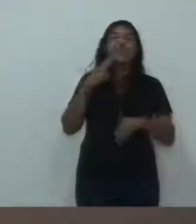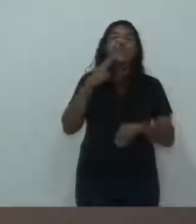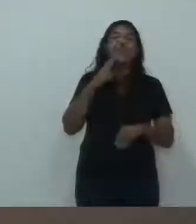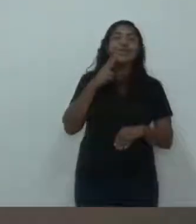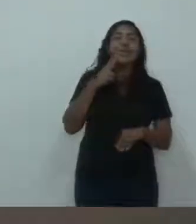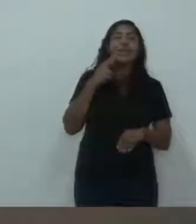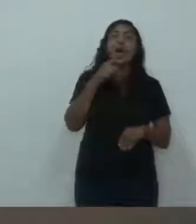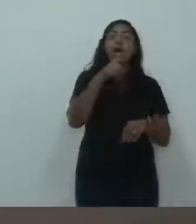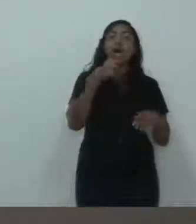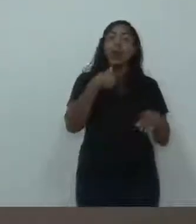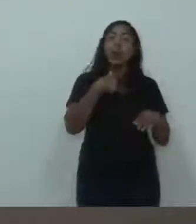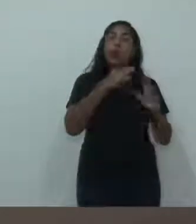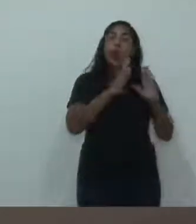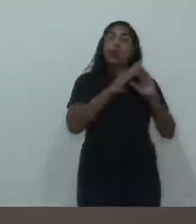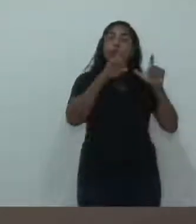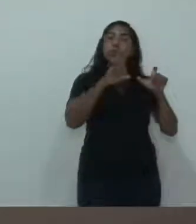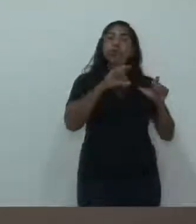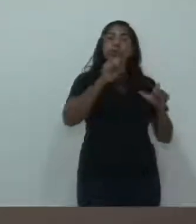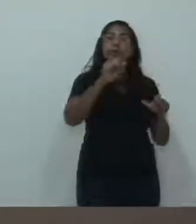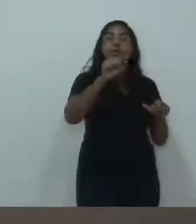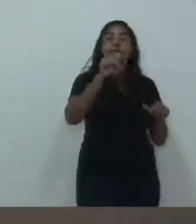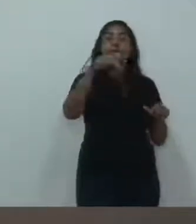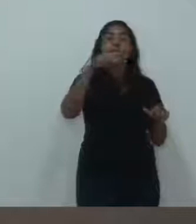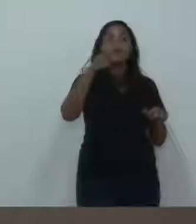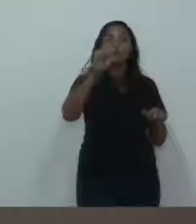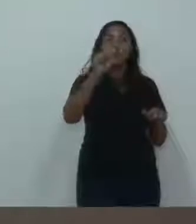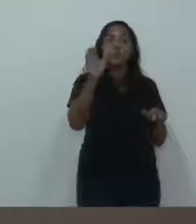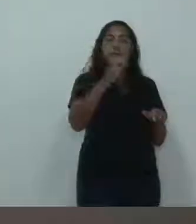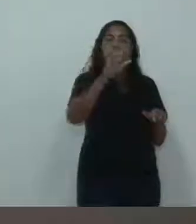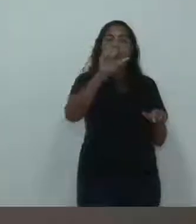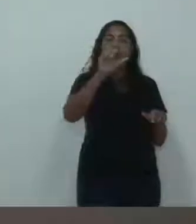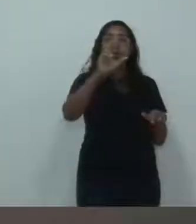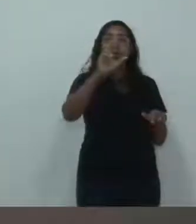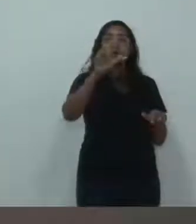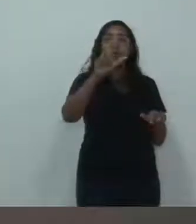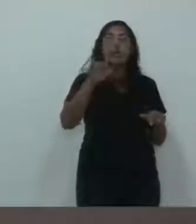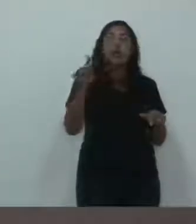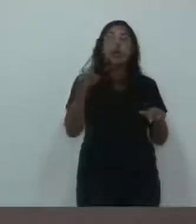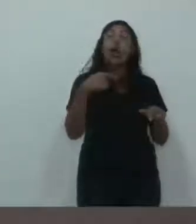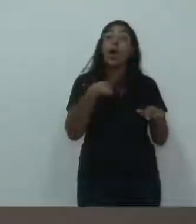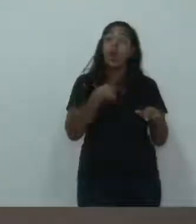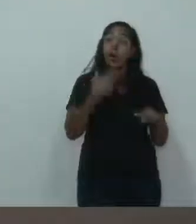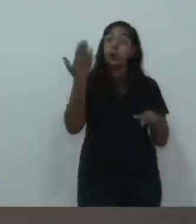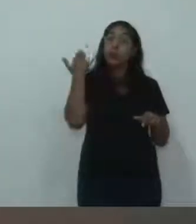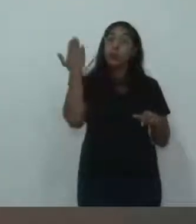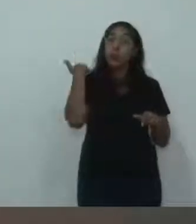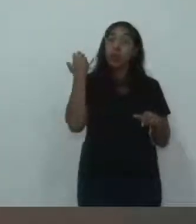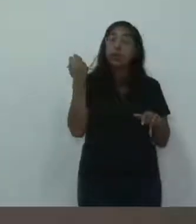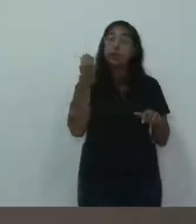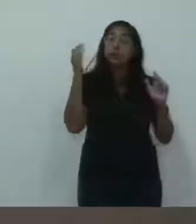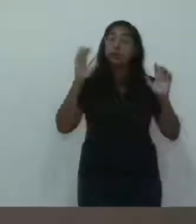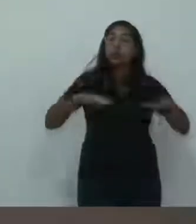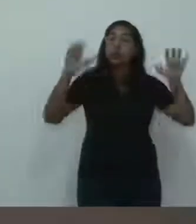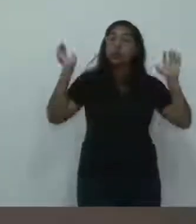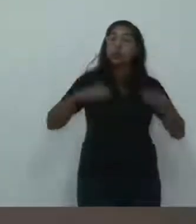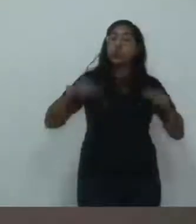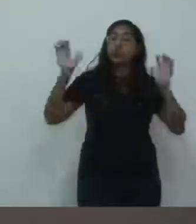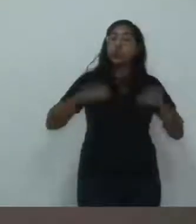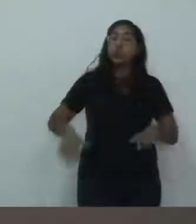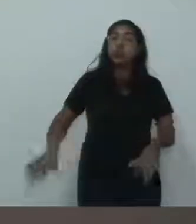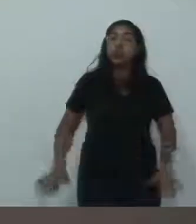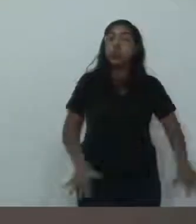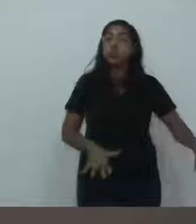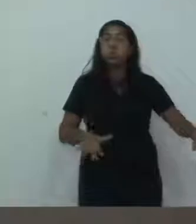moram há pouco tempo não saibam, mas eu vivenciei 2 enchentes que eram daquelas enchentes de perder tudo, não